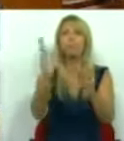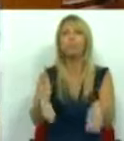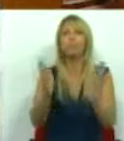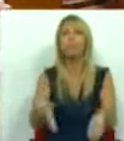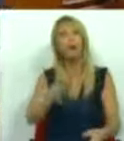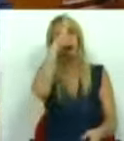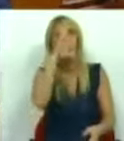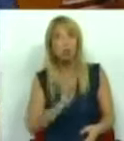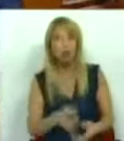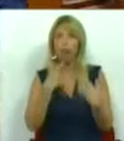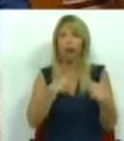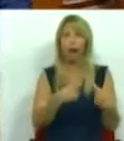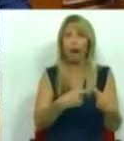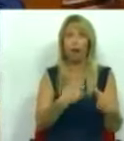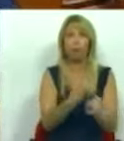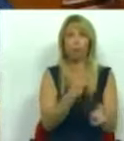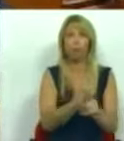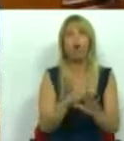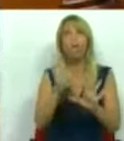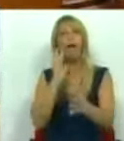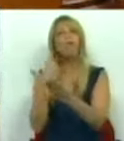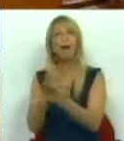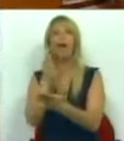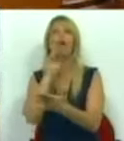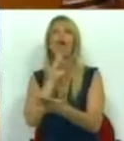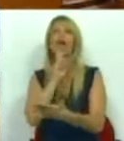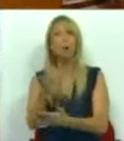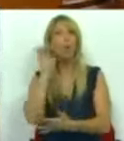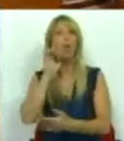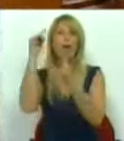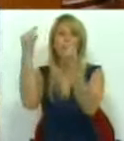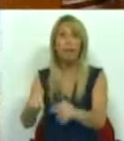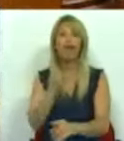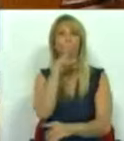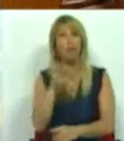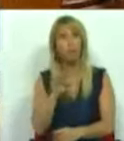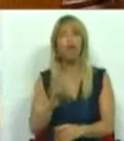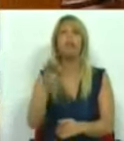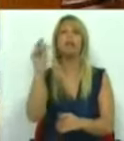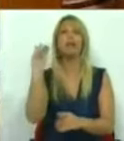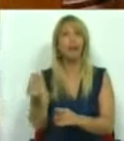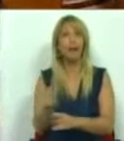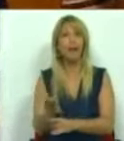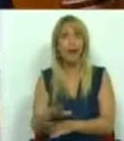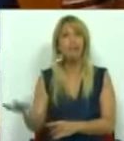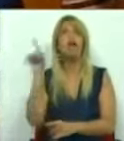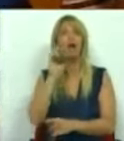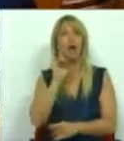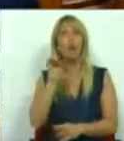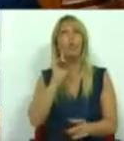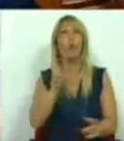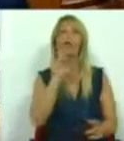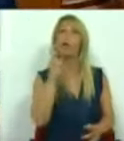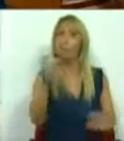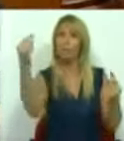mais respostas de qualidade, sublinho, de qualidade, às famílias e às crianças. Está também já constituído um